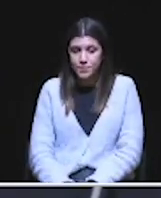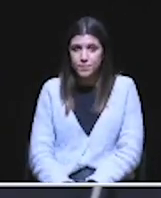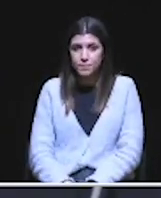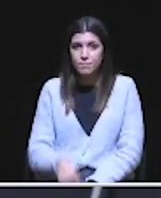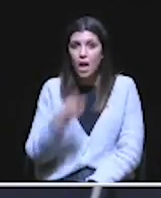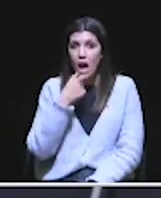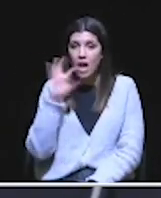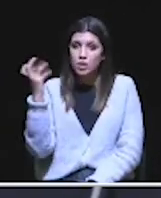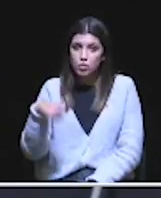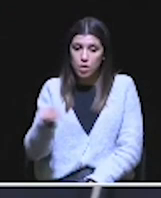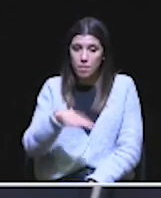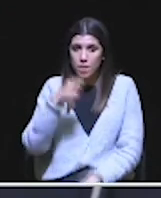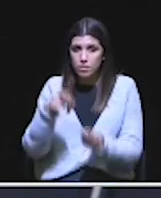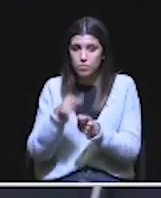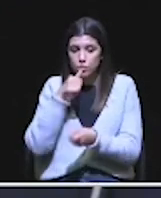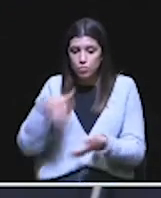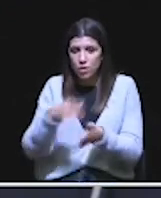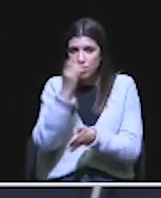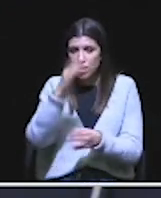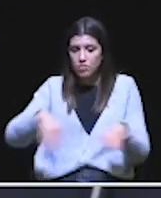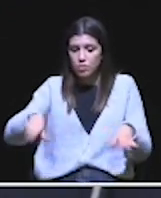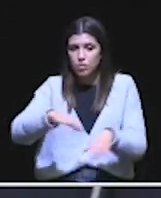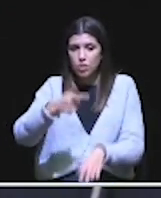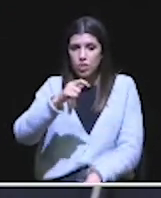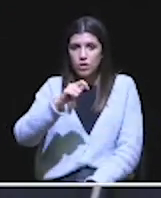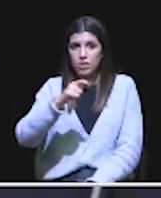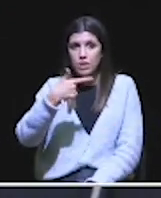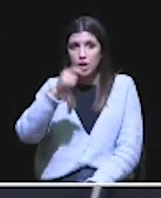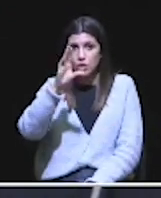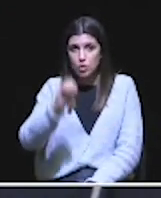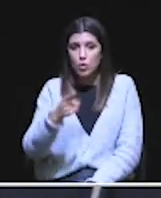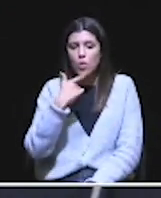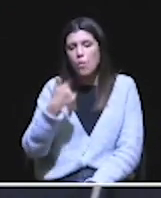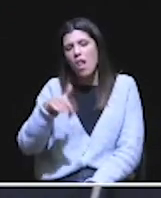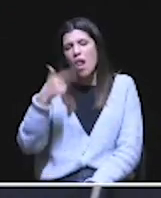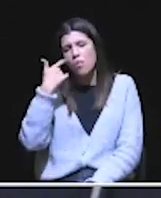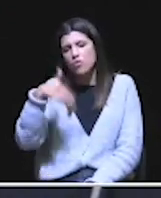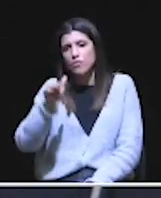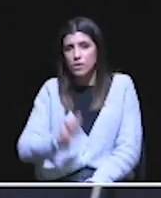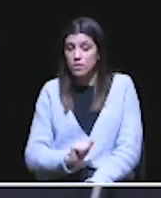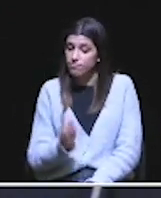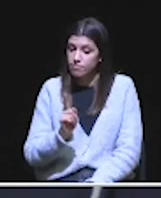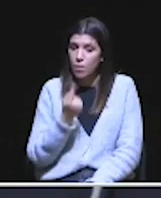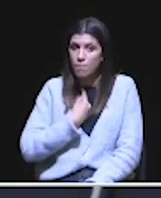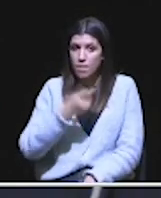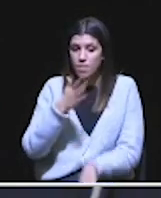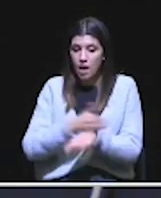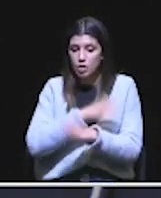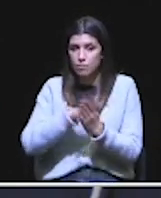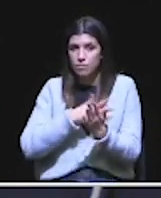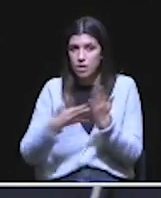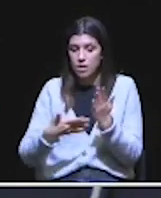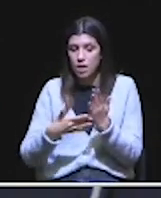zona ambientalmente sensível como é o estuário do Tejo. E não pode ser o depois logo se há de ver. É no momento em que se planeiam e projetam os